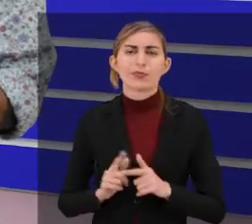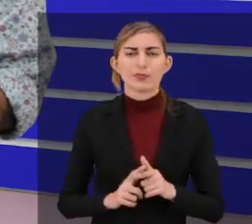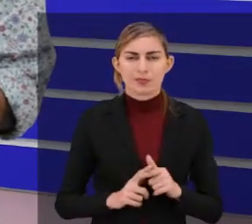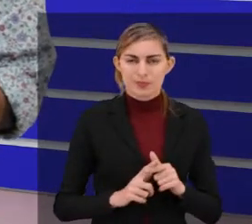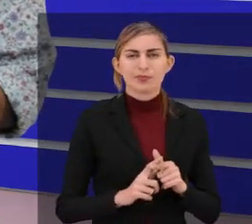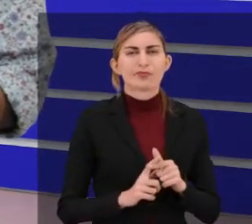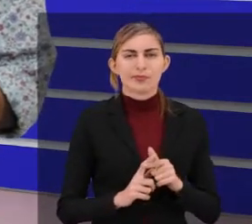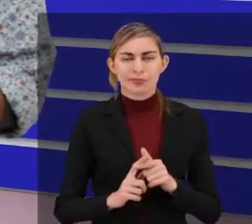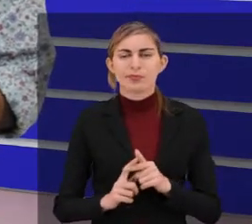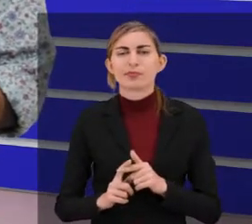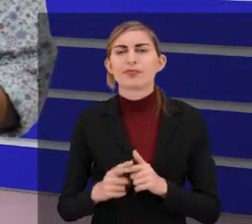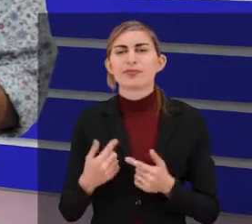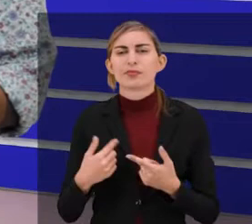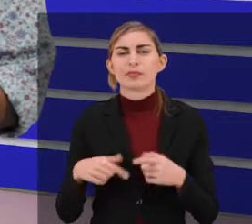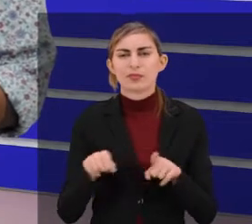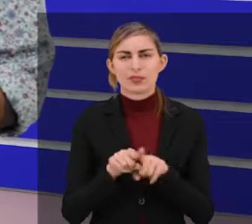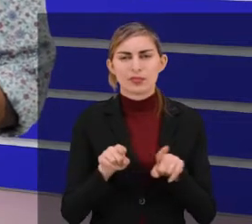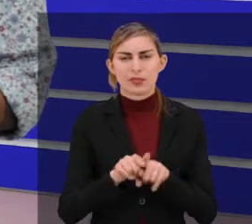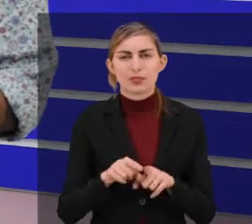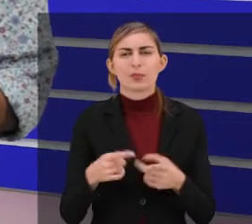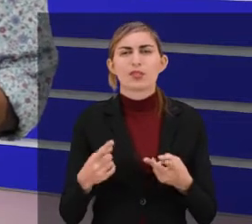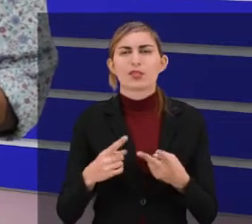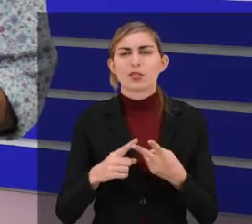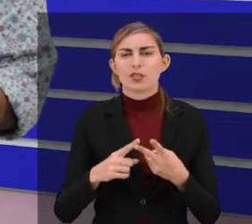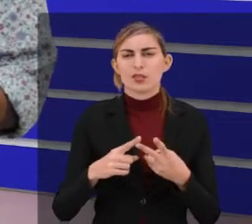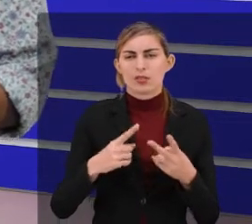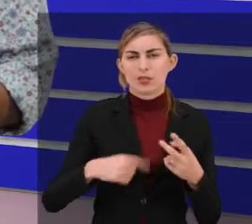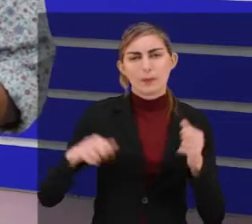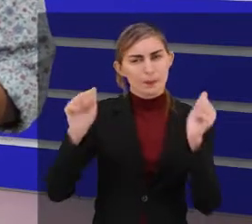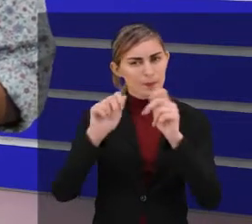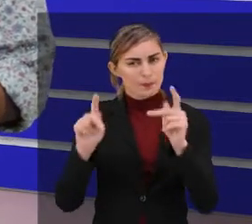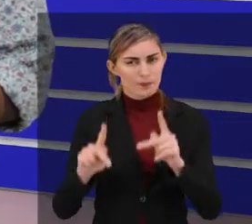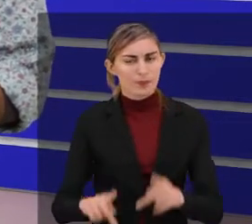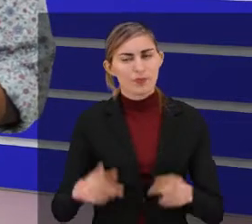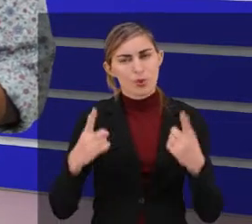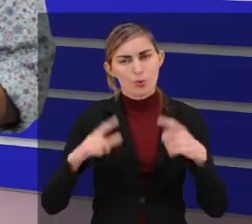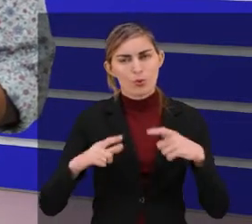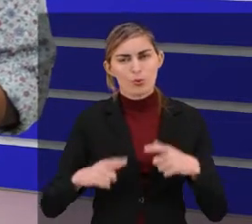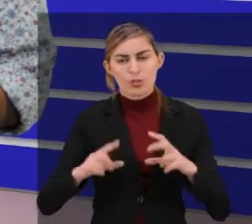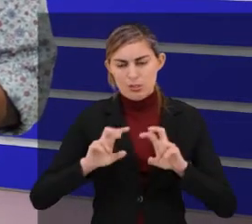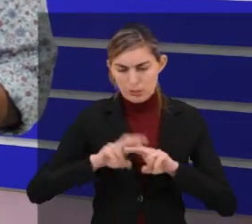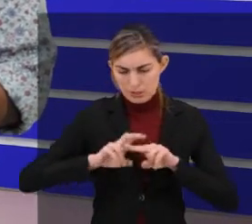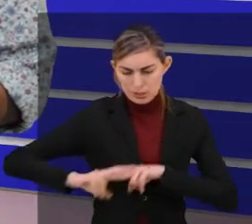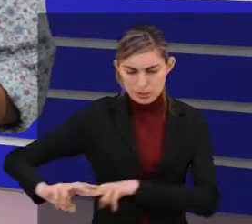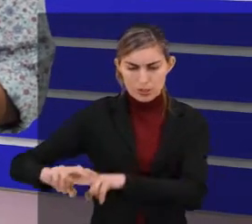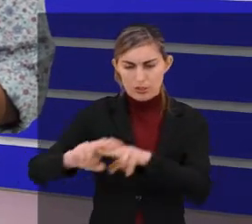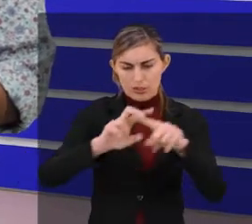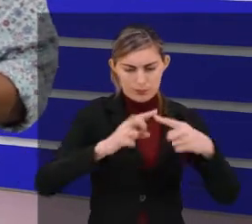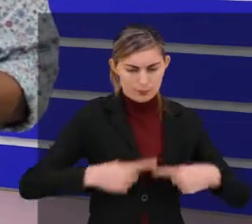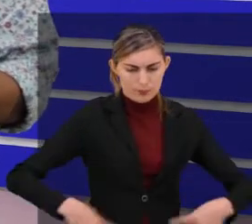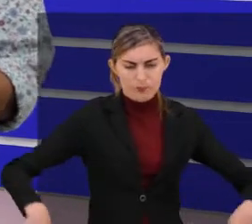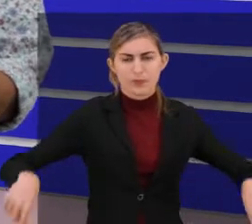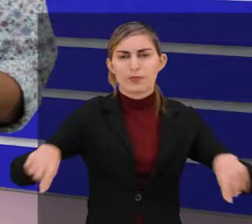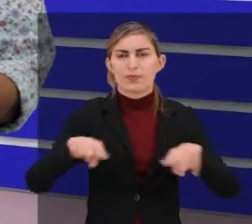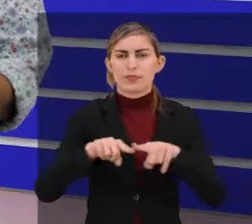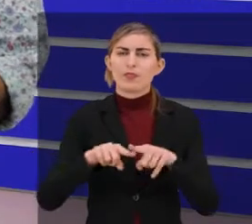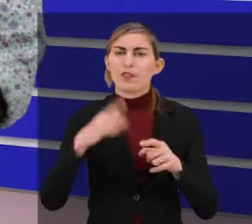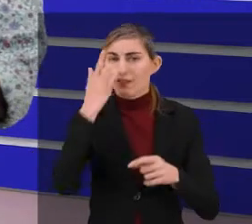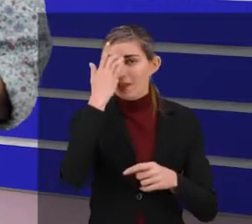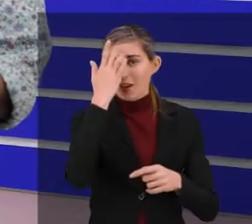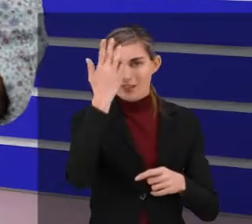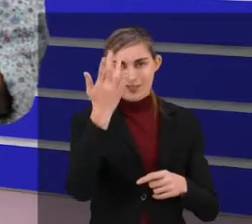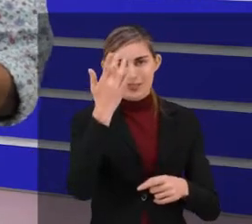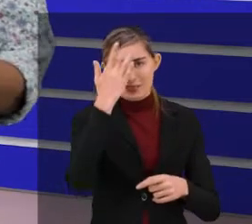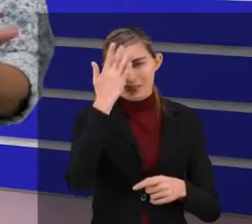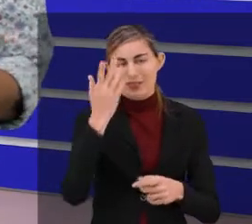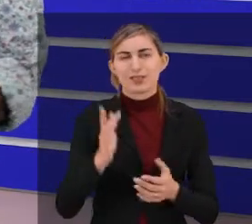justiça restaurativa, né? O dos círculos de construção de paz, onde nós sentamos em círculo, né? Há o